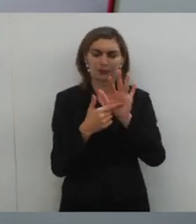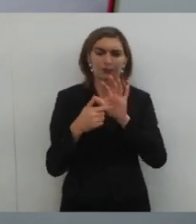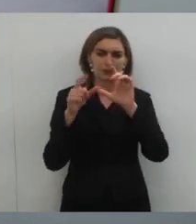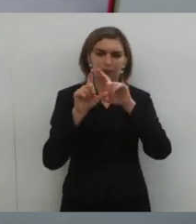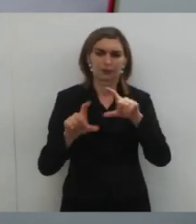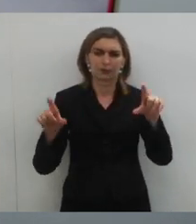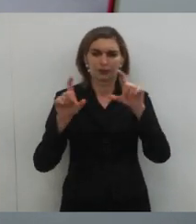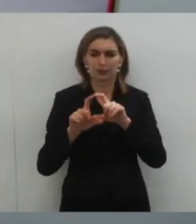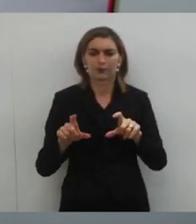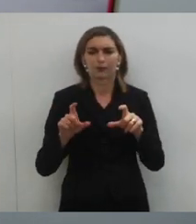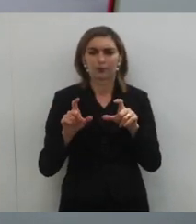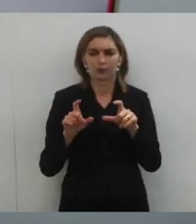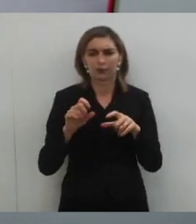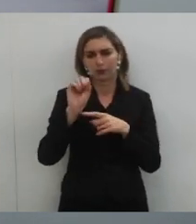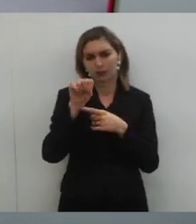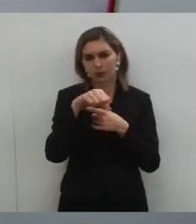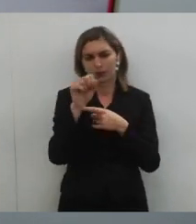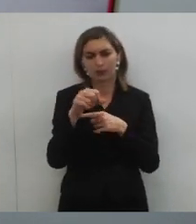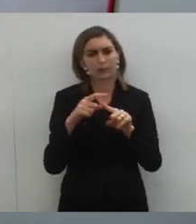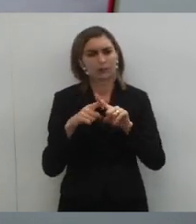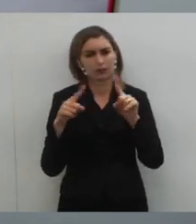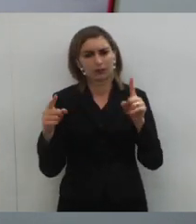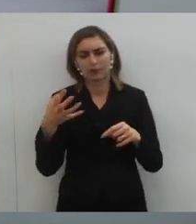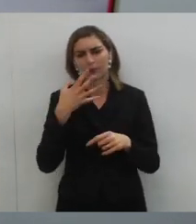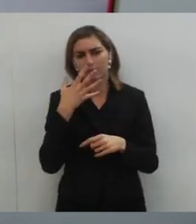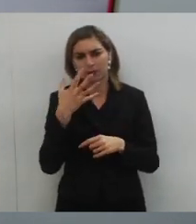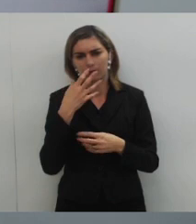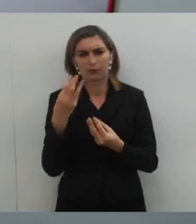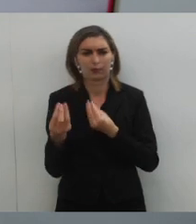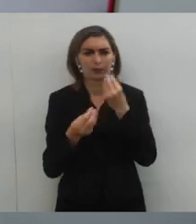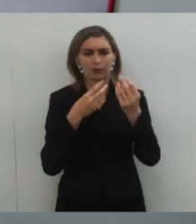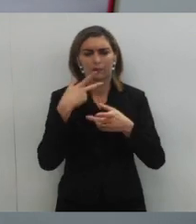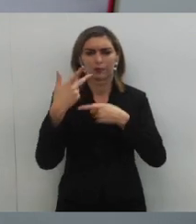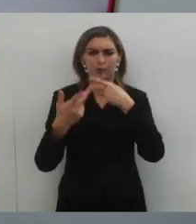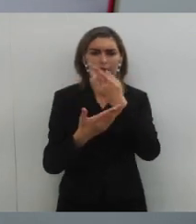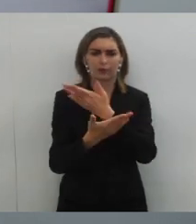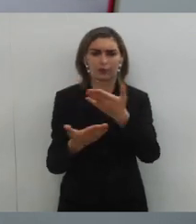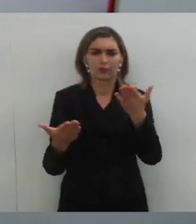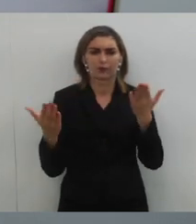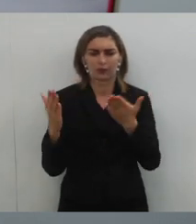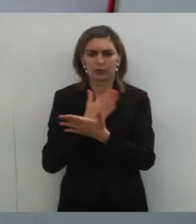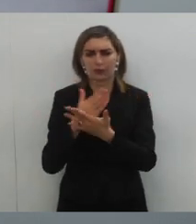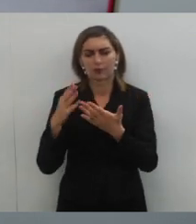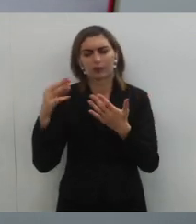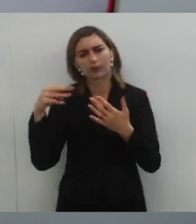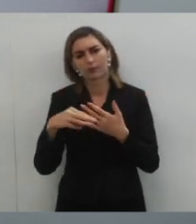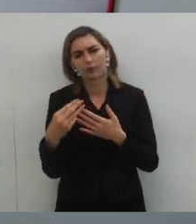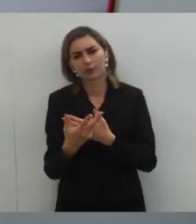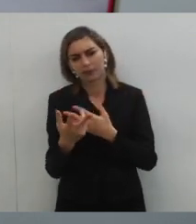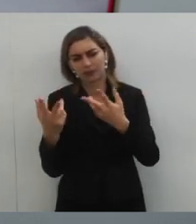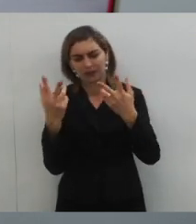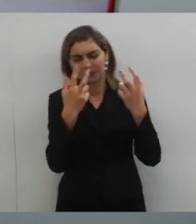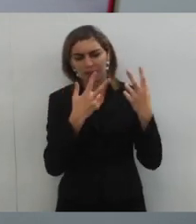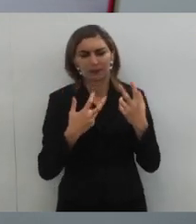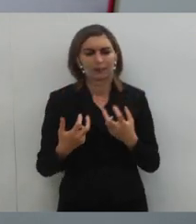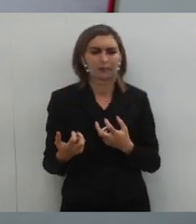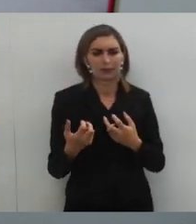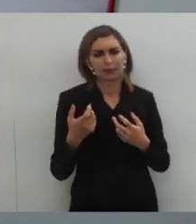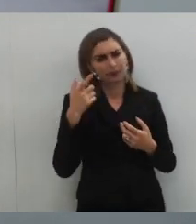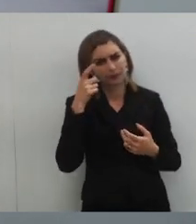oração que se configura o sujeito, mas observar, como eu disse agora há alguns minutos, perceber